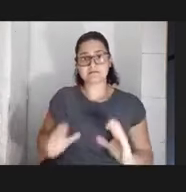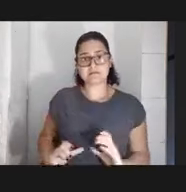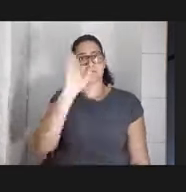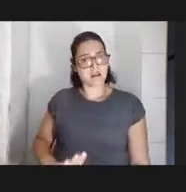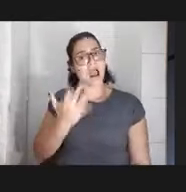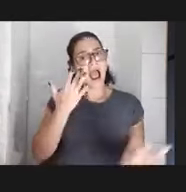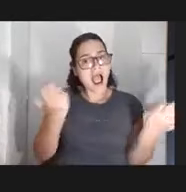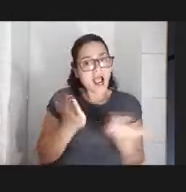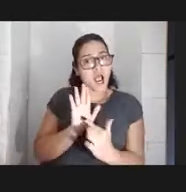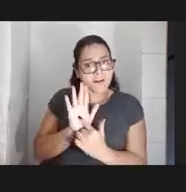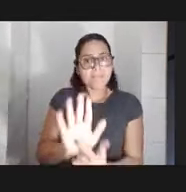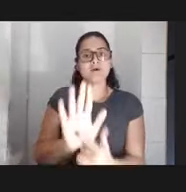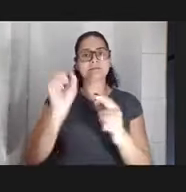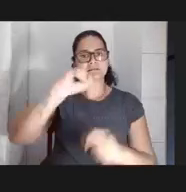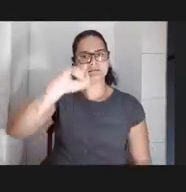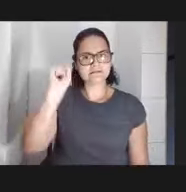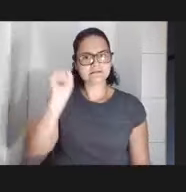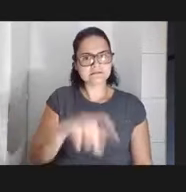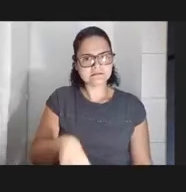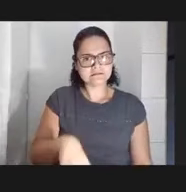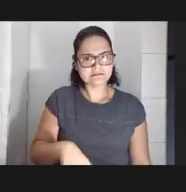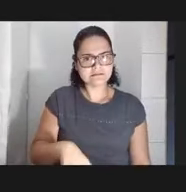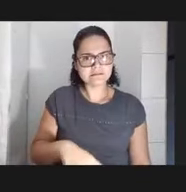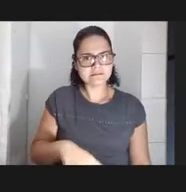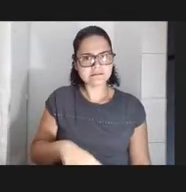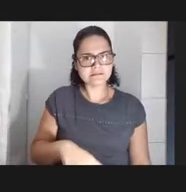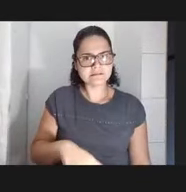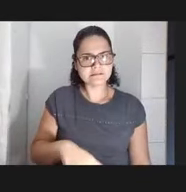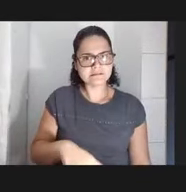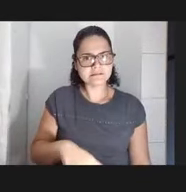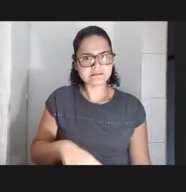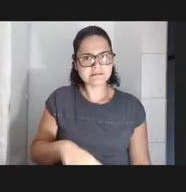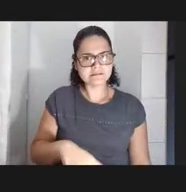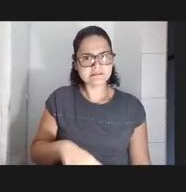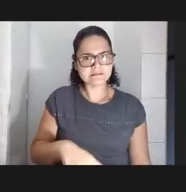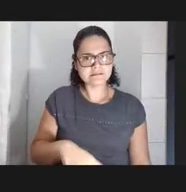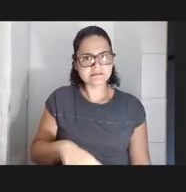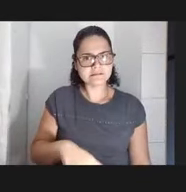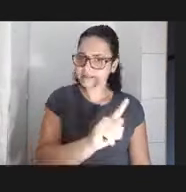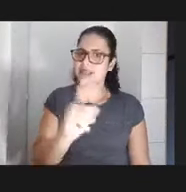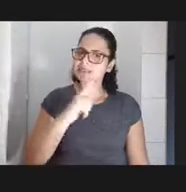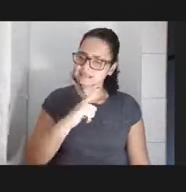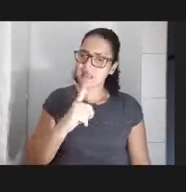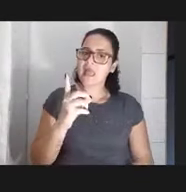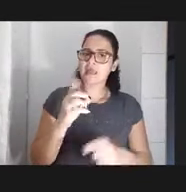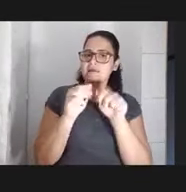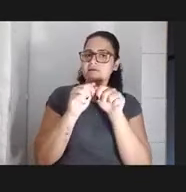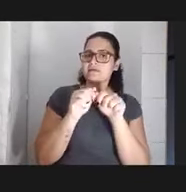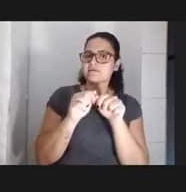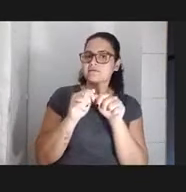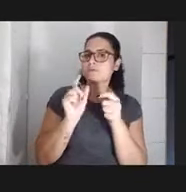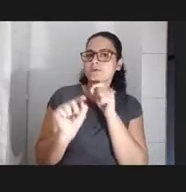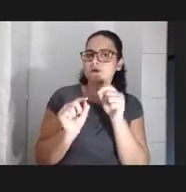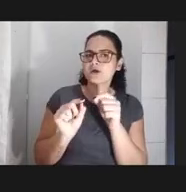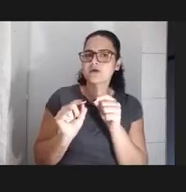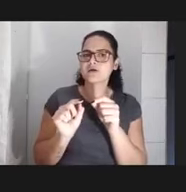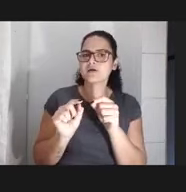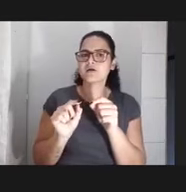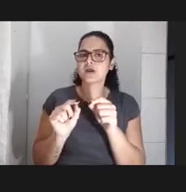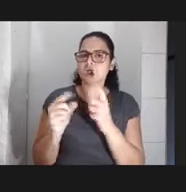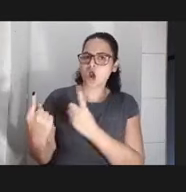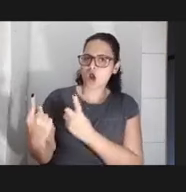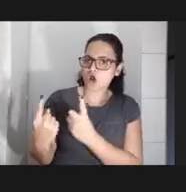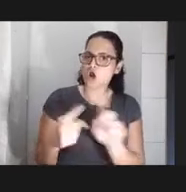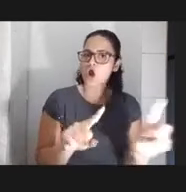nós só estamos conseguindo ainda ter algum efeito de contrapor, de combater o